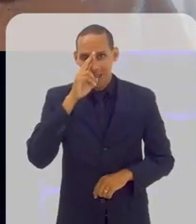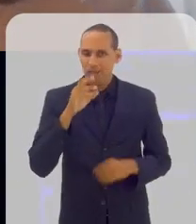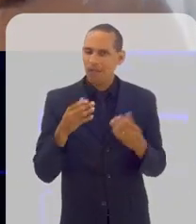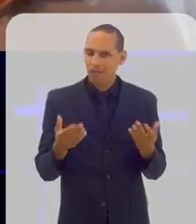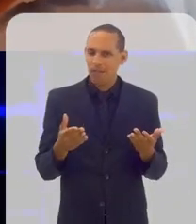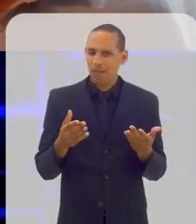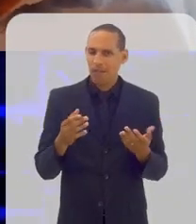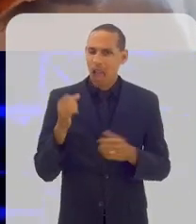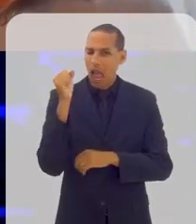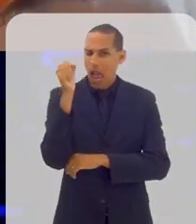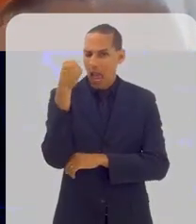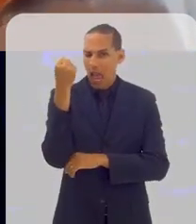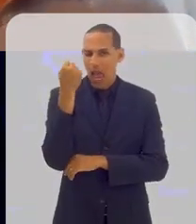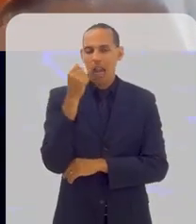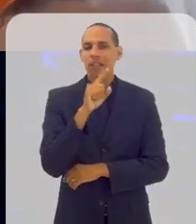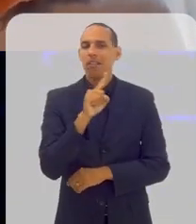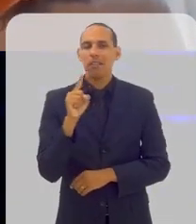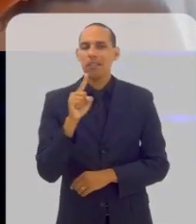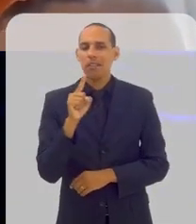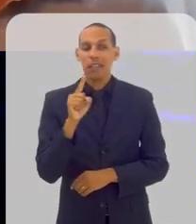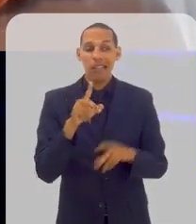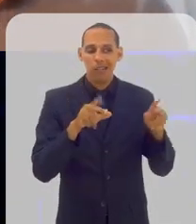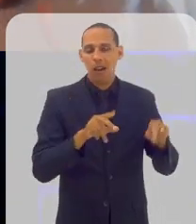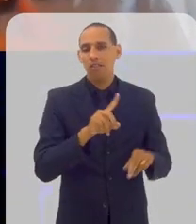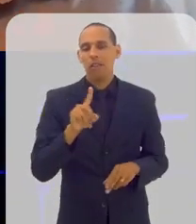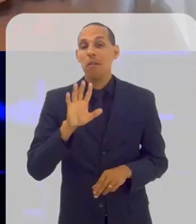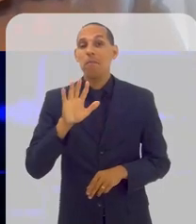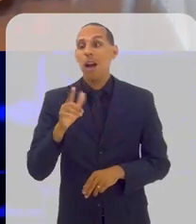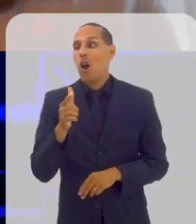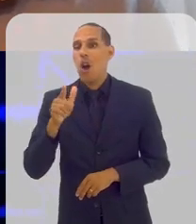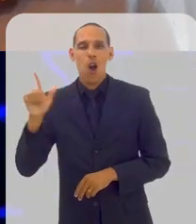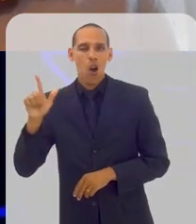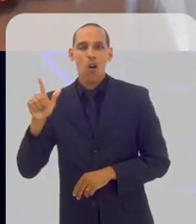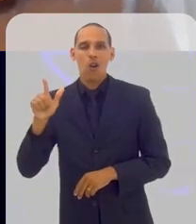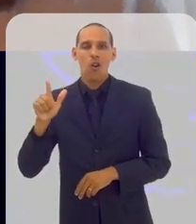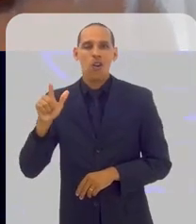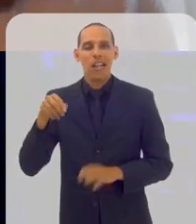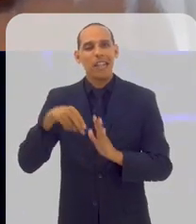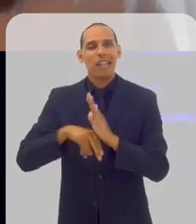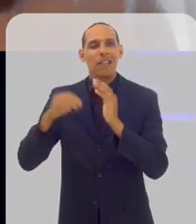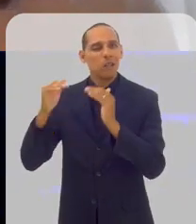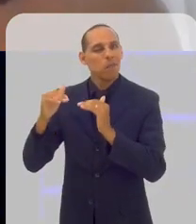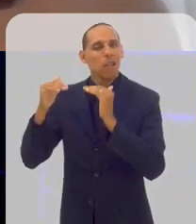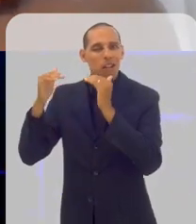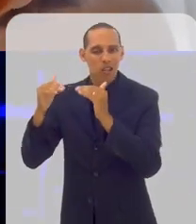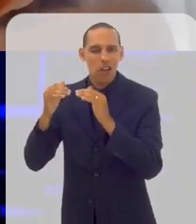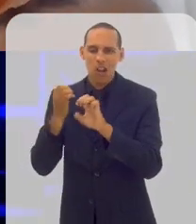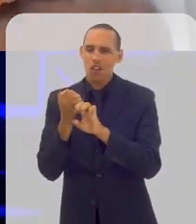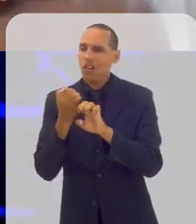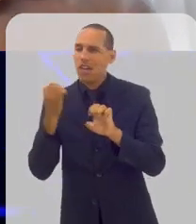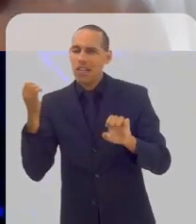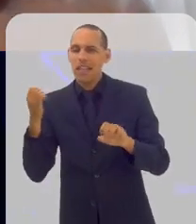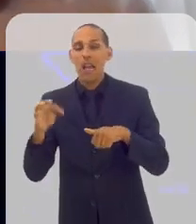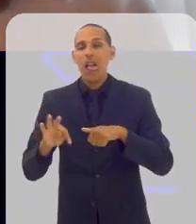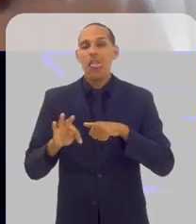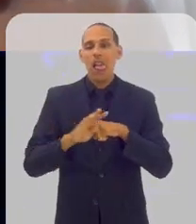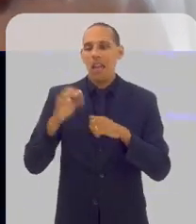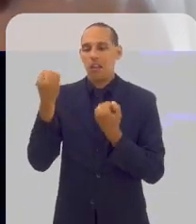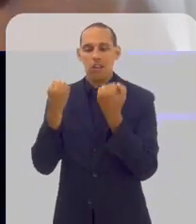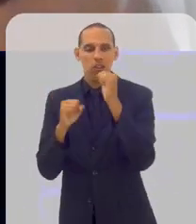risco. Não é com tanta gravidade, mas profissionais também, sejam de nível superior na área de engenharia, sejam